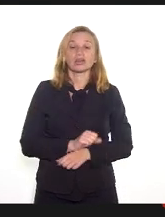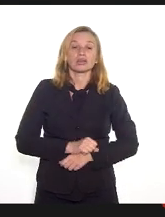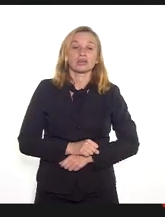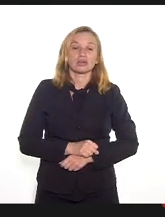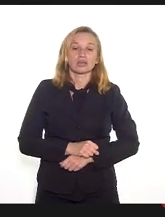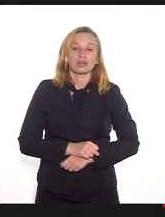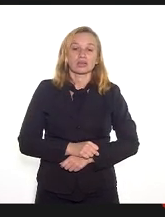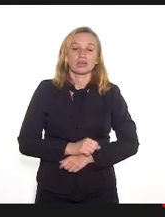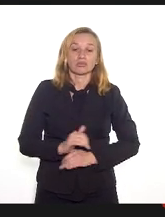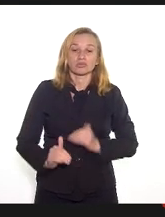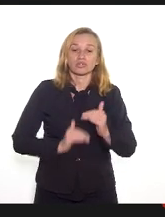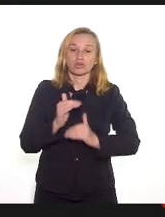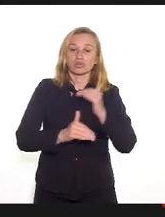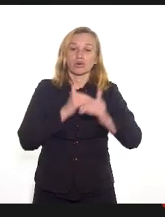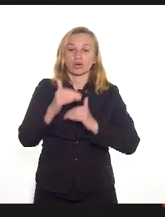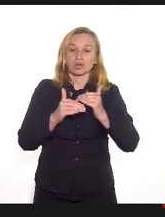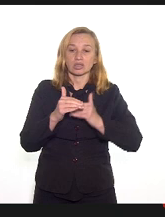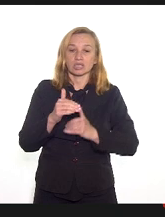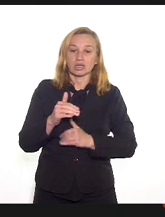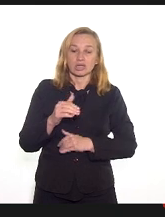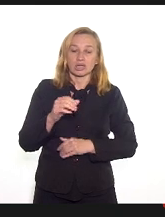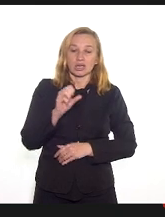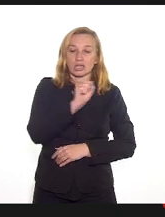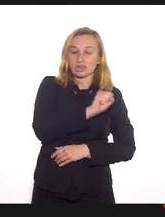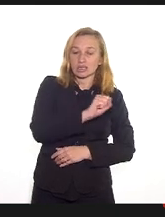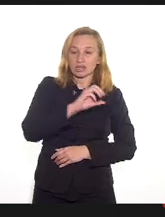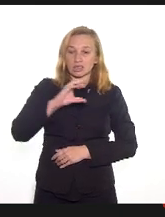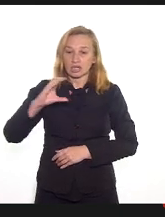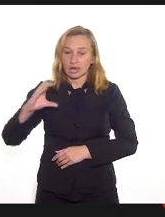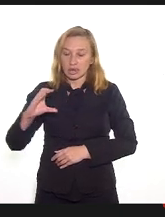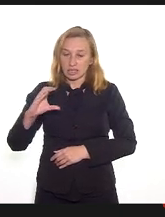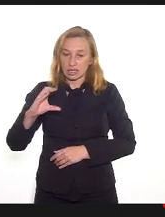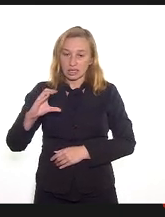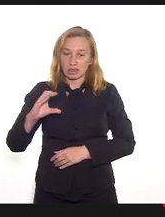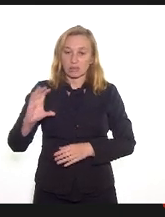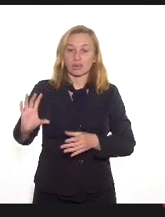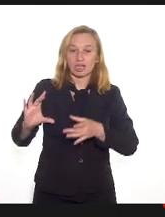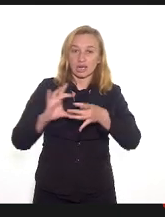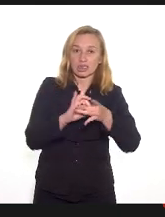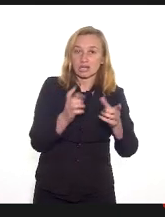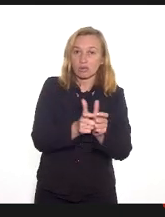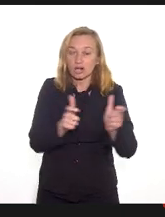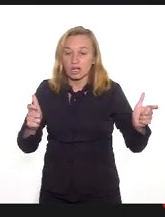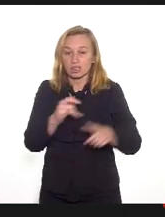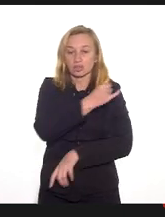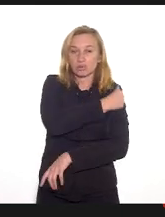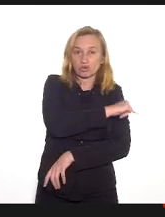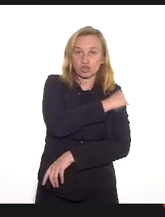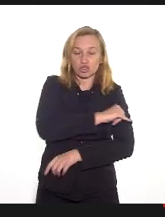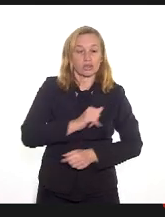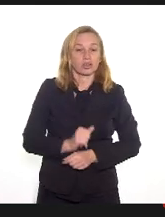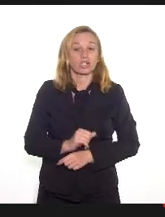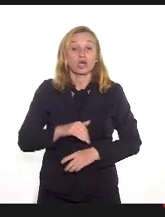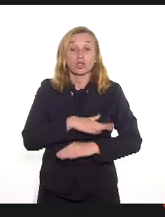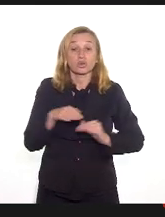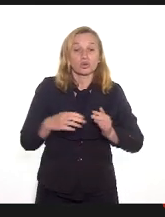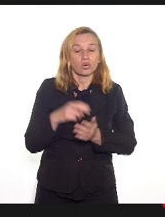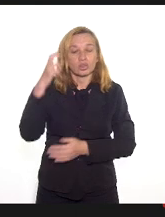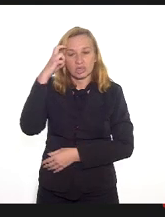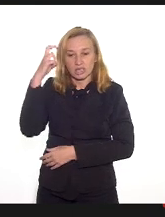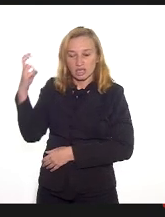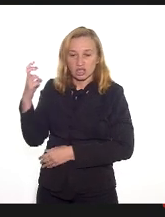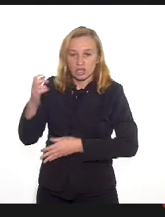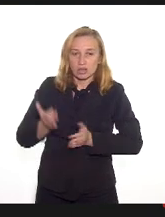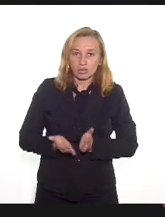que se desenvolve em Santa Catarina, ele tem uma ligação enorme com o Rio de Janeiro. Toda a inteligência do